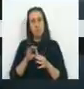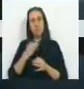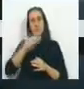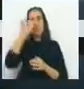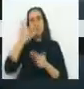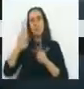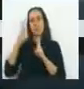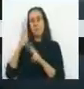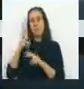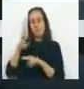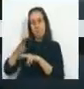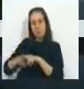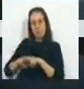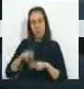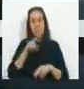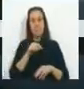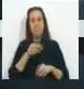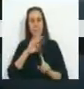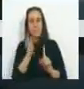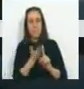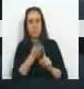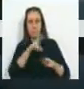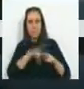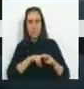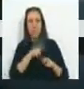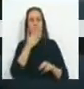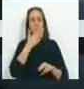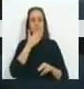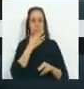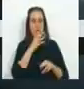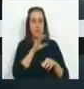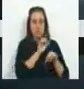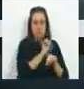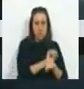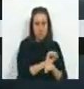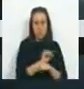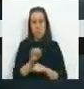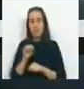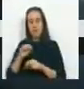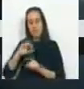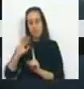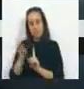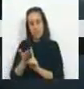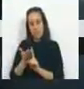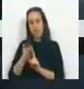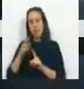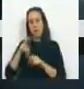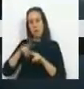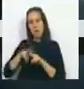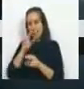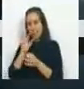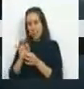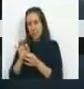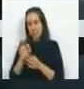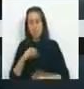livres, pena de prisão em semidetenção e penas de curta duração. Eu quero dizer-lhe, Sra. Ministra, que